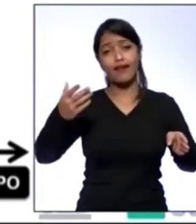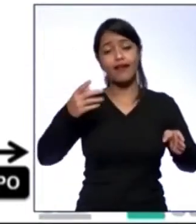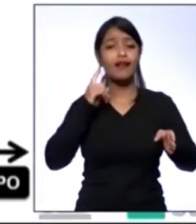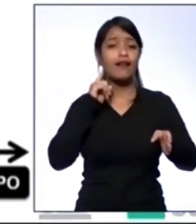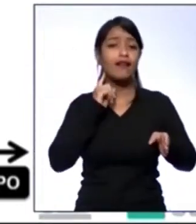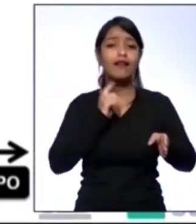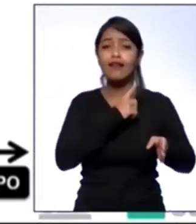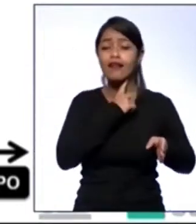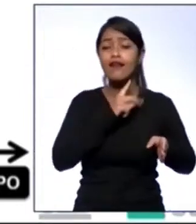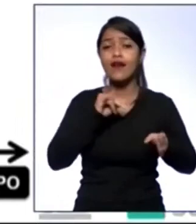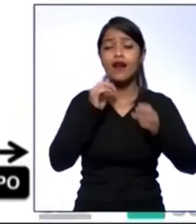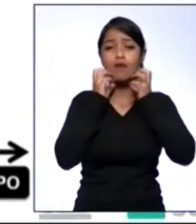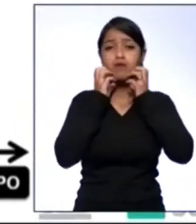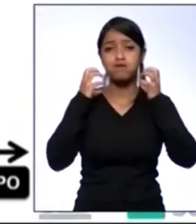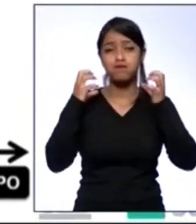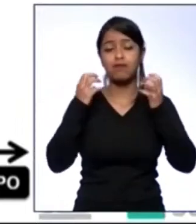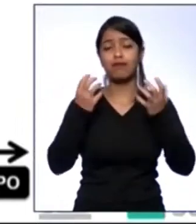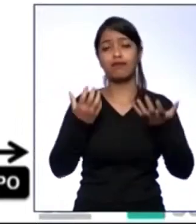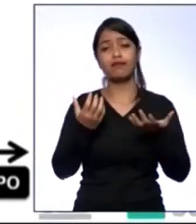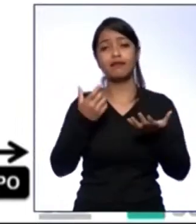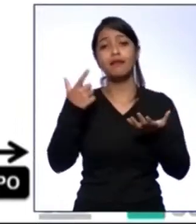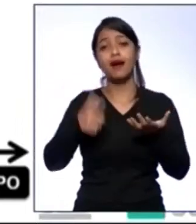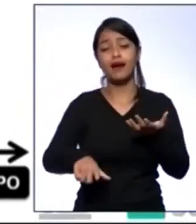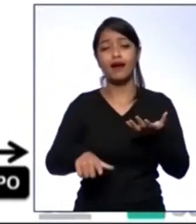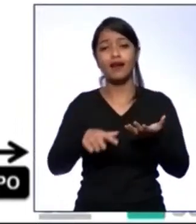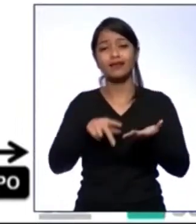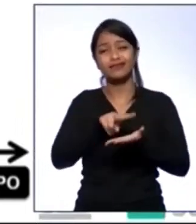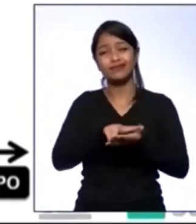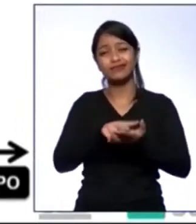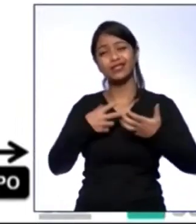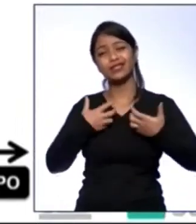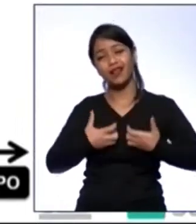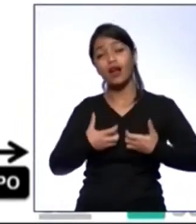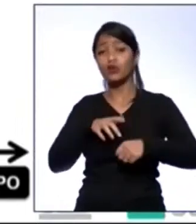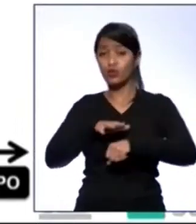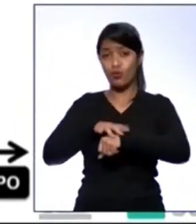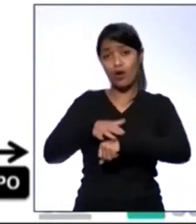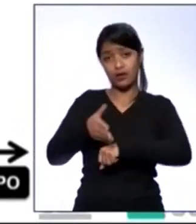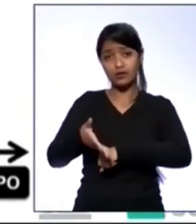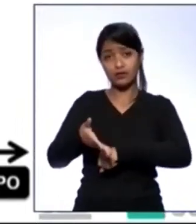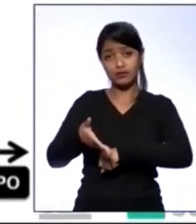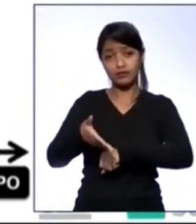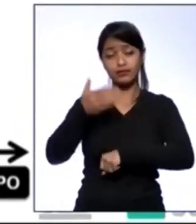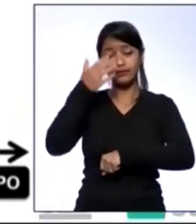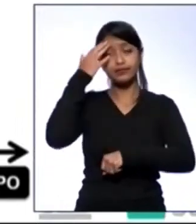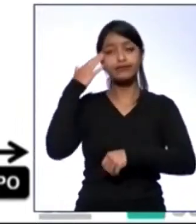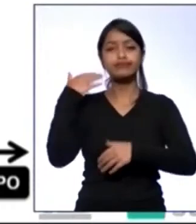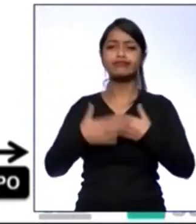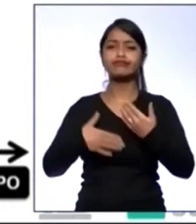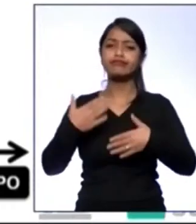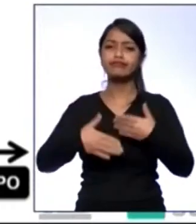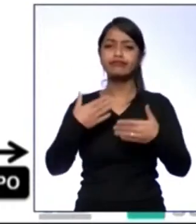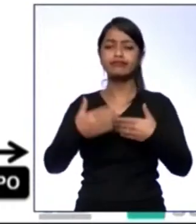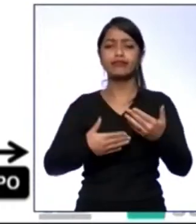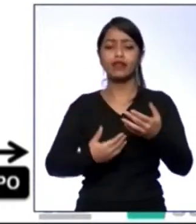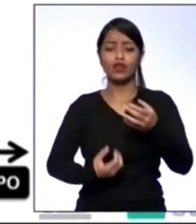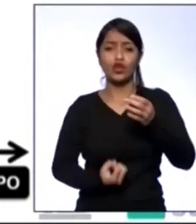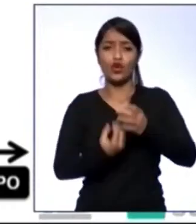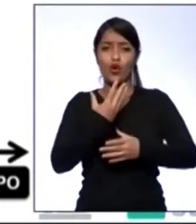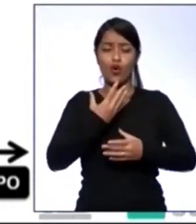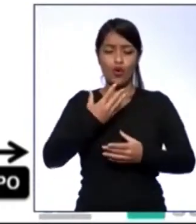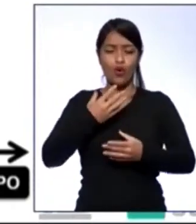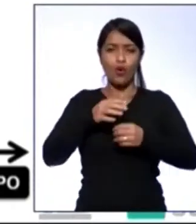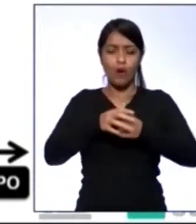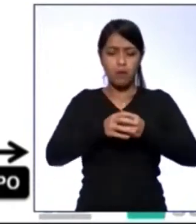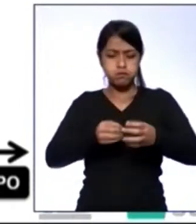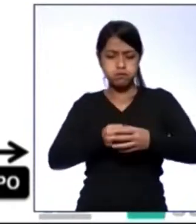glândula salivar, a pessoa vai ter indisposição, ela ficou doente. A partir do momento que ela produz anticorpos, a quantidade